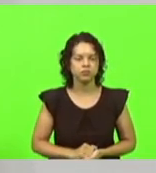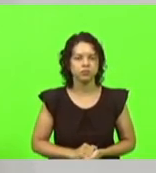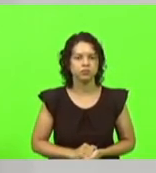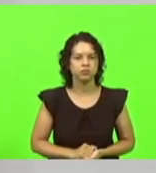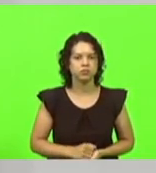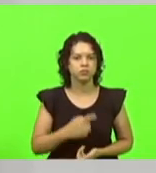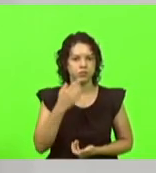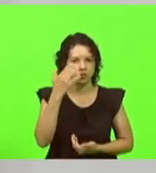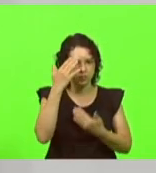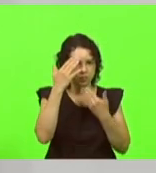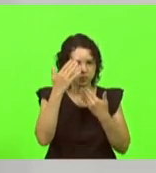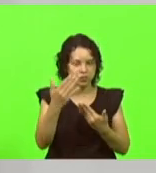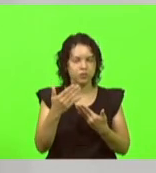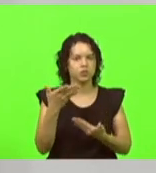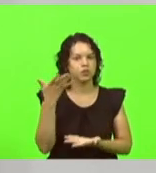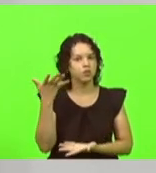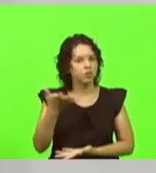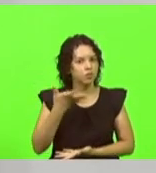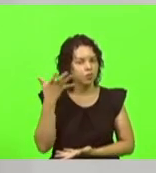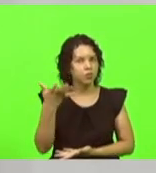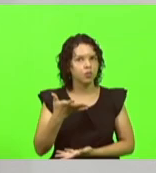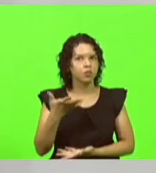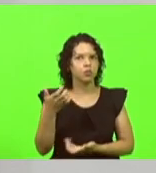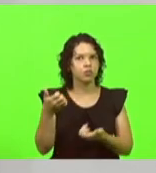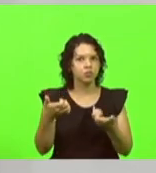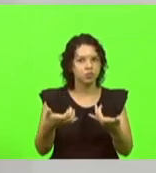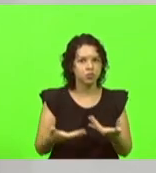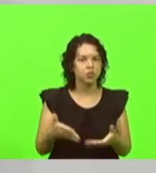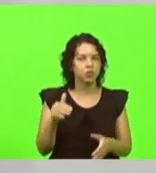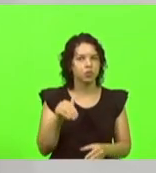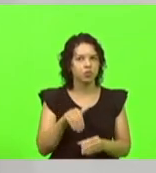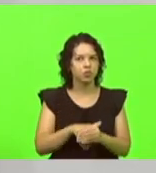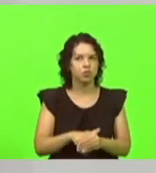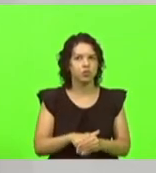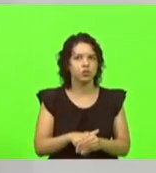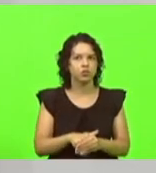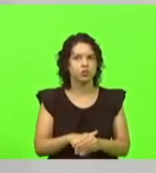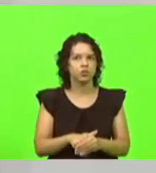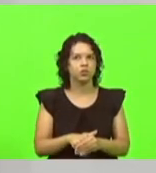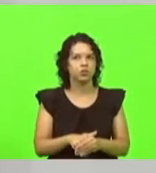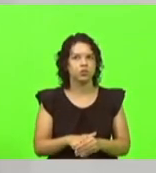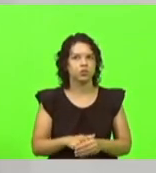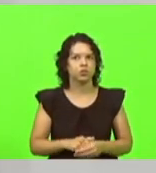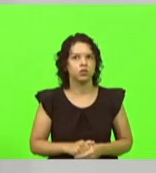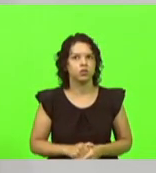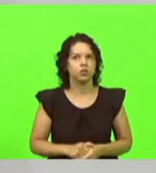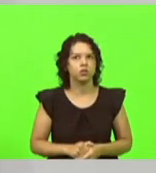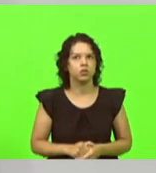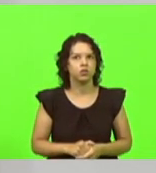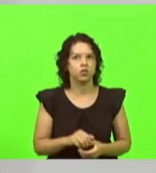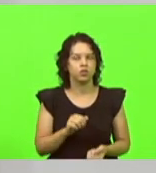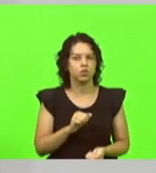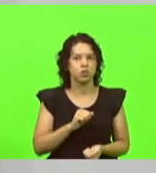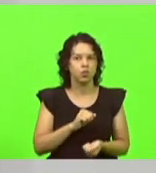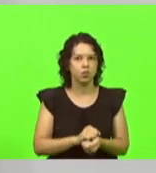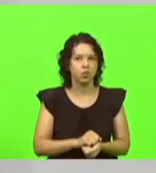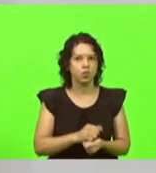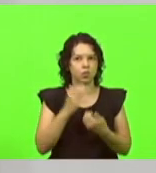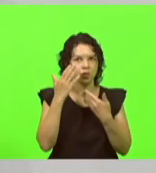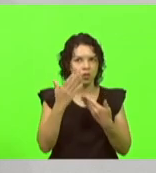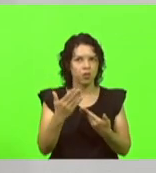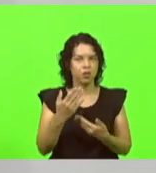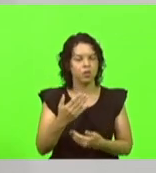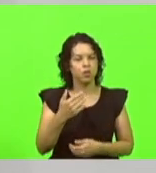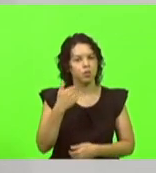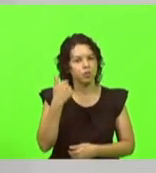Obrigado pelas suas palavras quando proferiu o seu voto. Uma grande companheira. Obrigado,